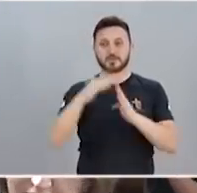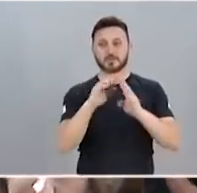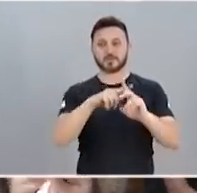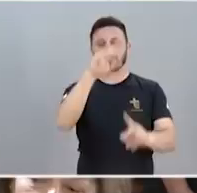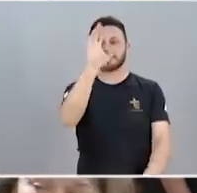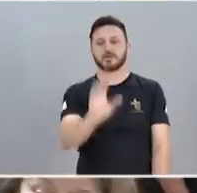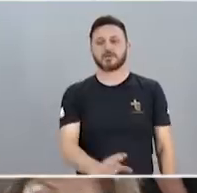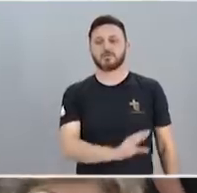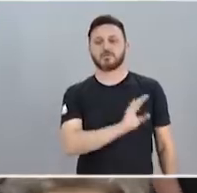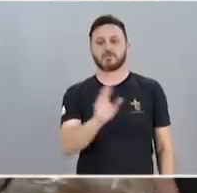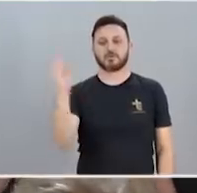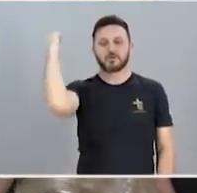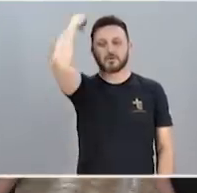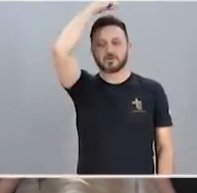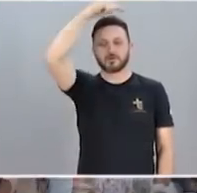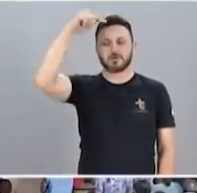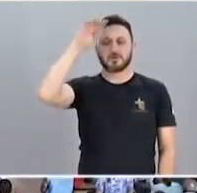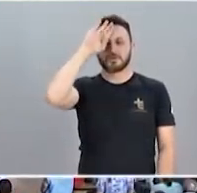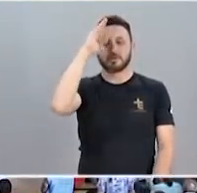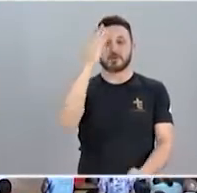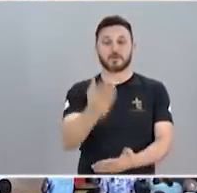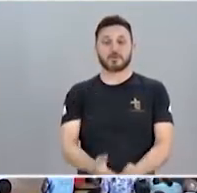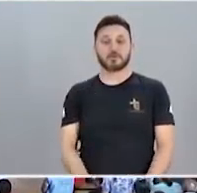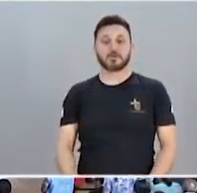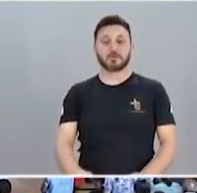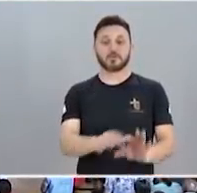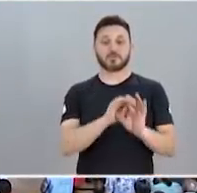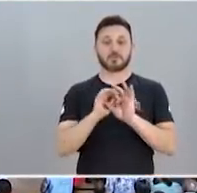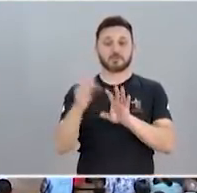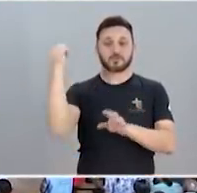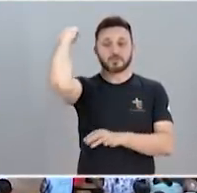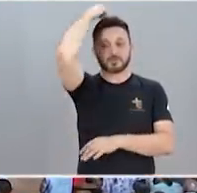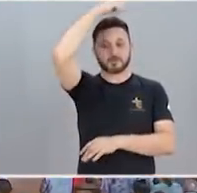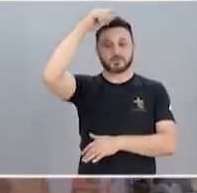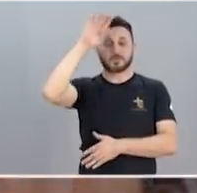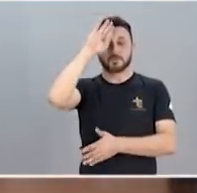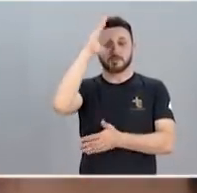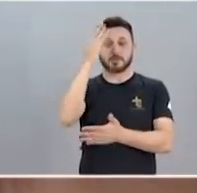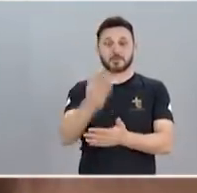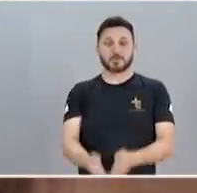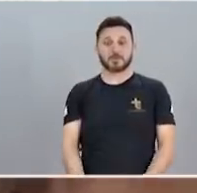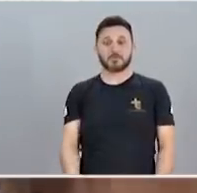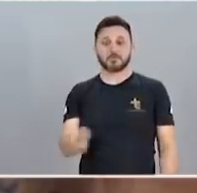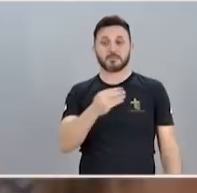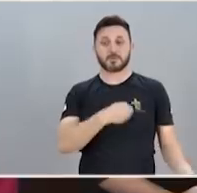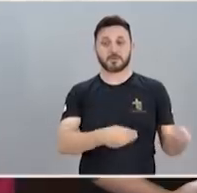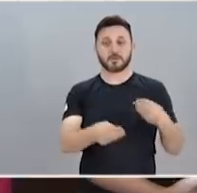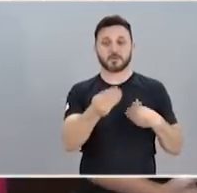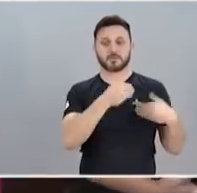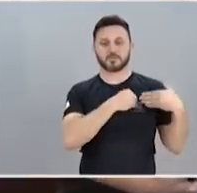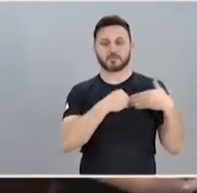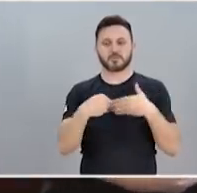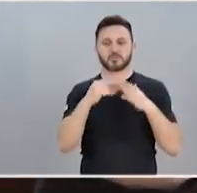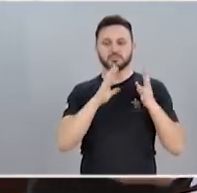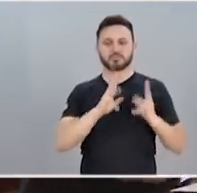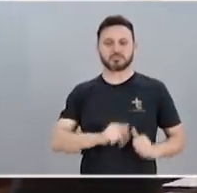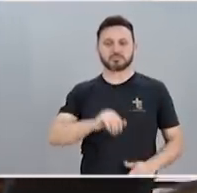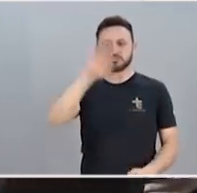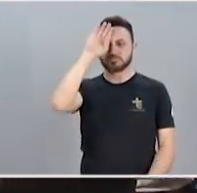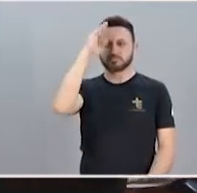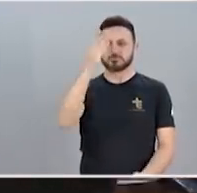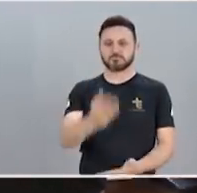Santa Igreja Católica, na comunhão dos santos, na remissão dos